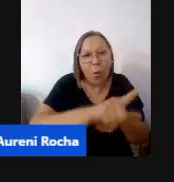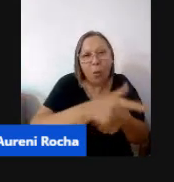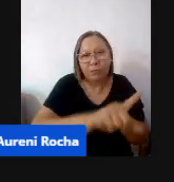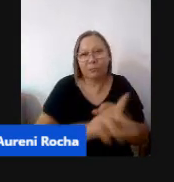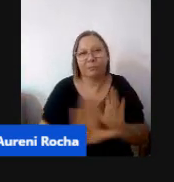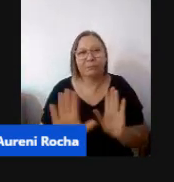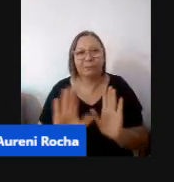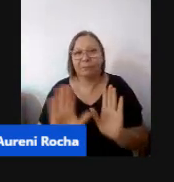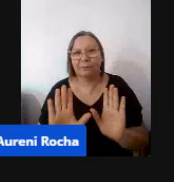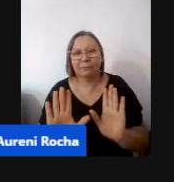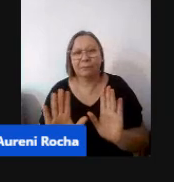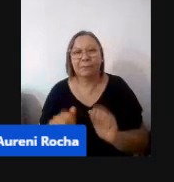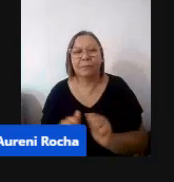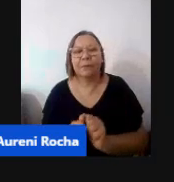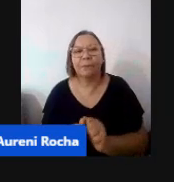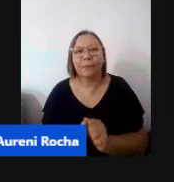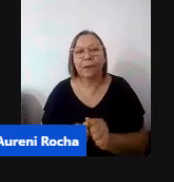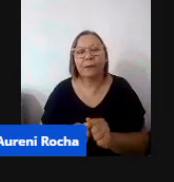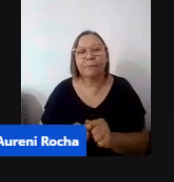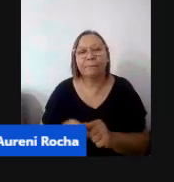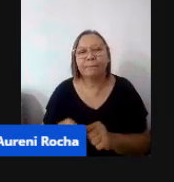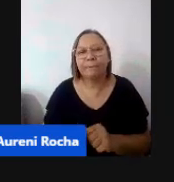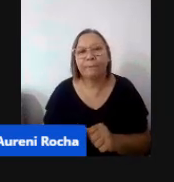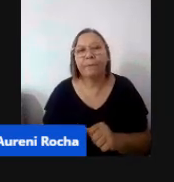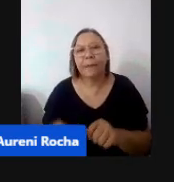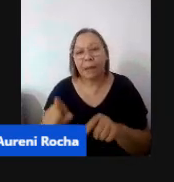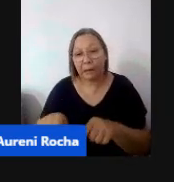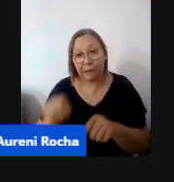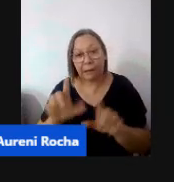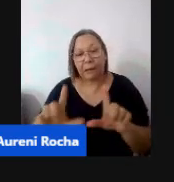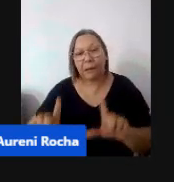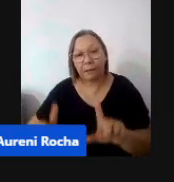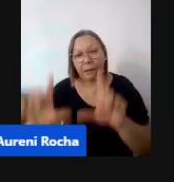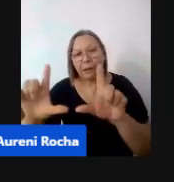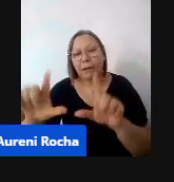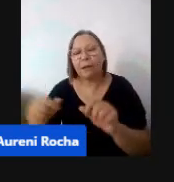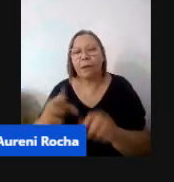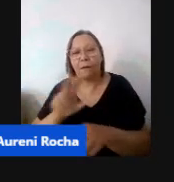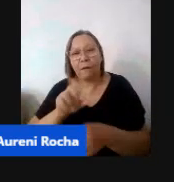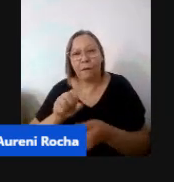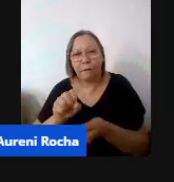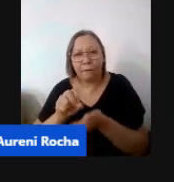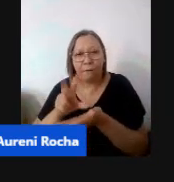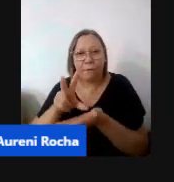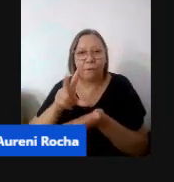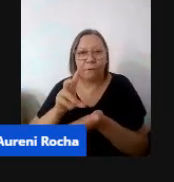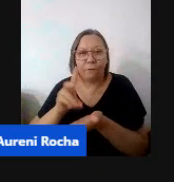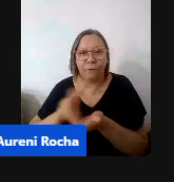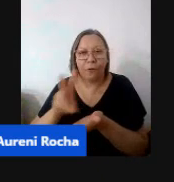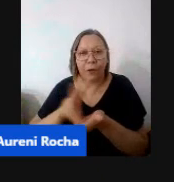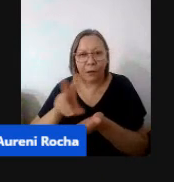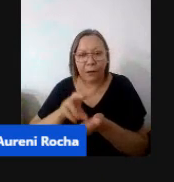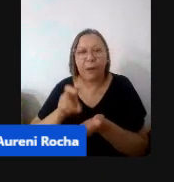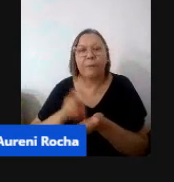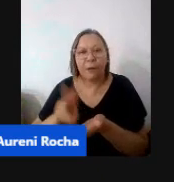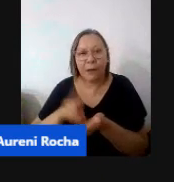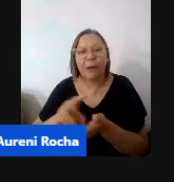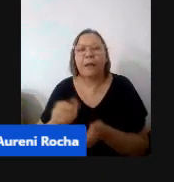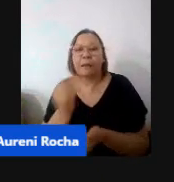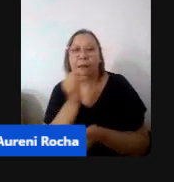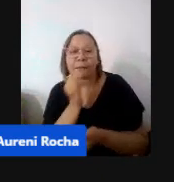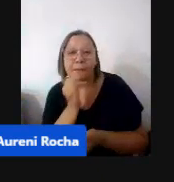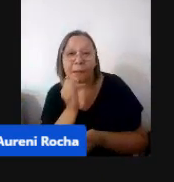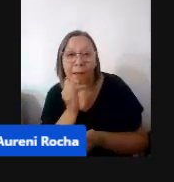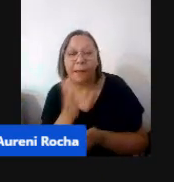tem uma série de possibilidades. Então, aqui eu trago vocabulário, trago exemplo para os alunos,